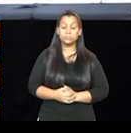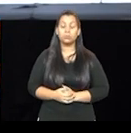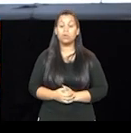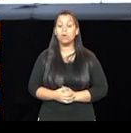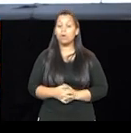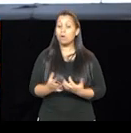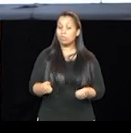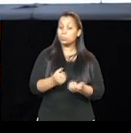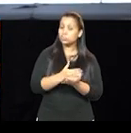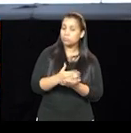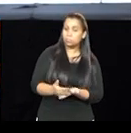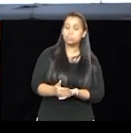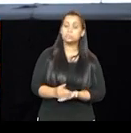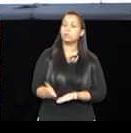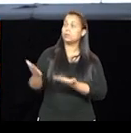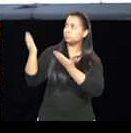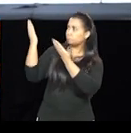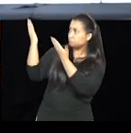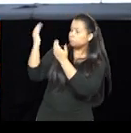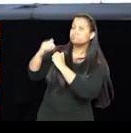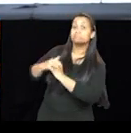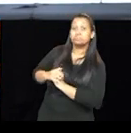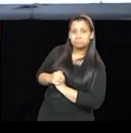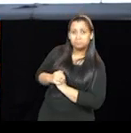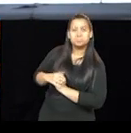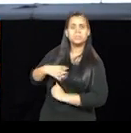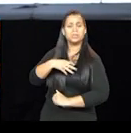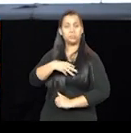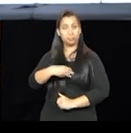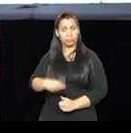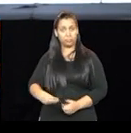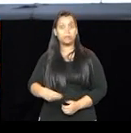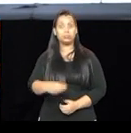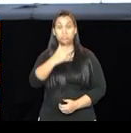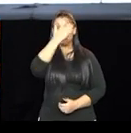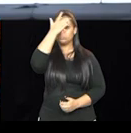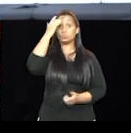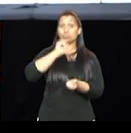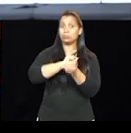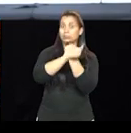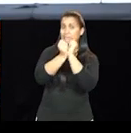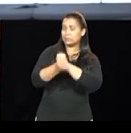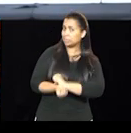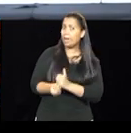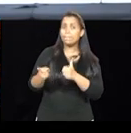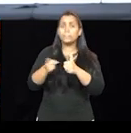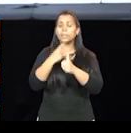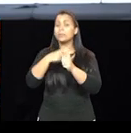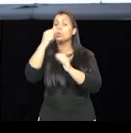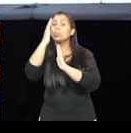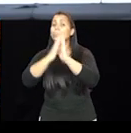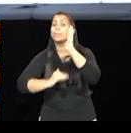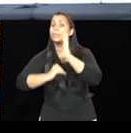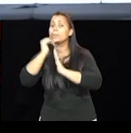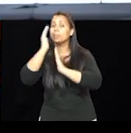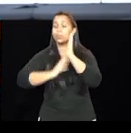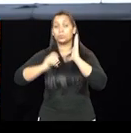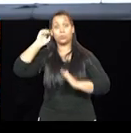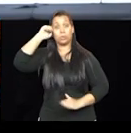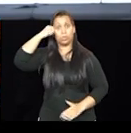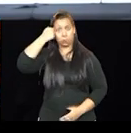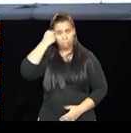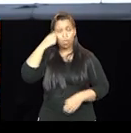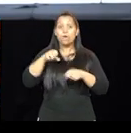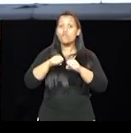Vamos começar por Estevão Silva. Ele é filho de escravizados africanos e foi o primeiro pintor negro de destaque